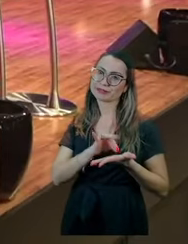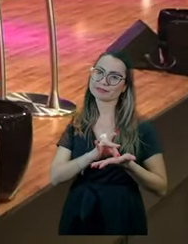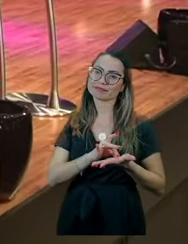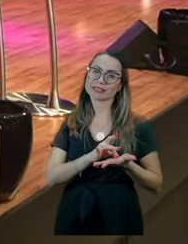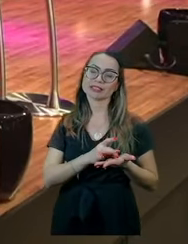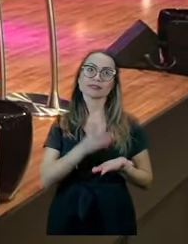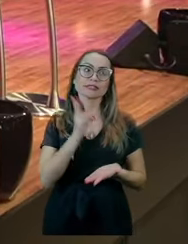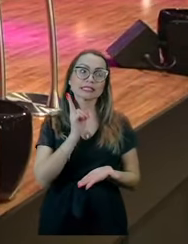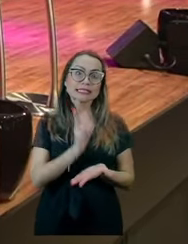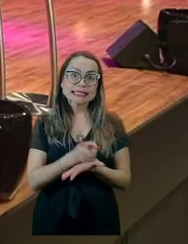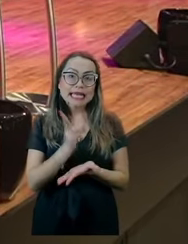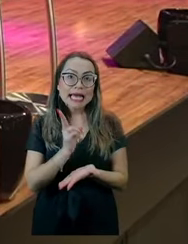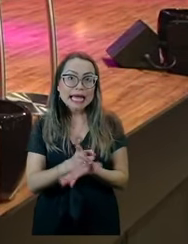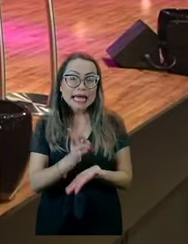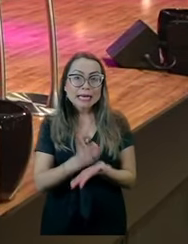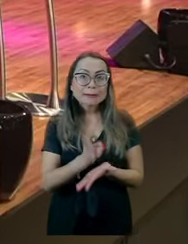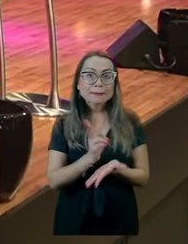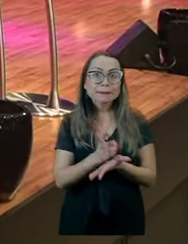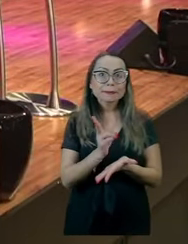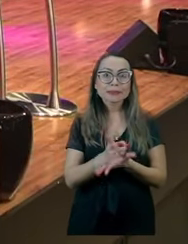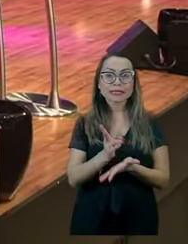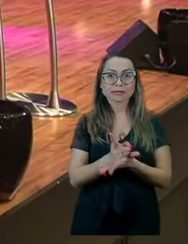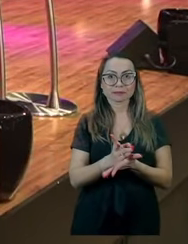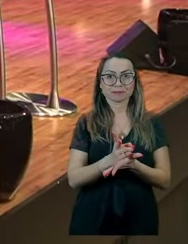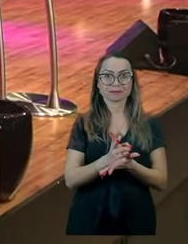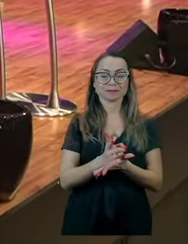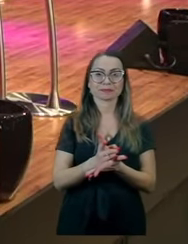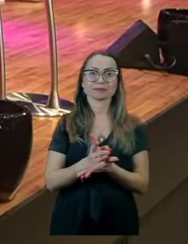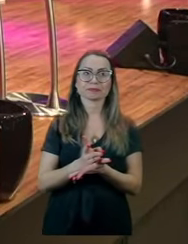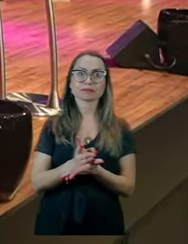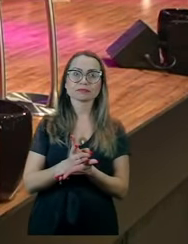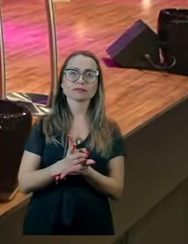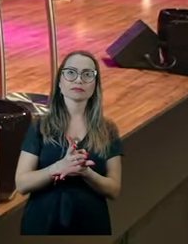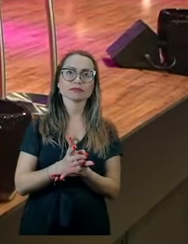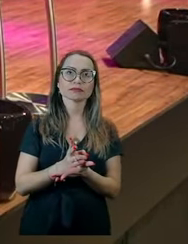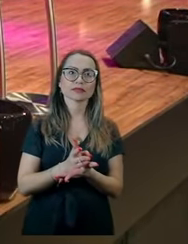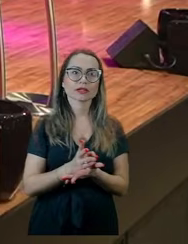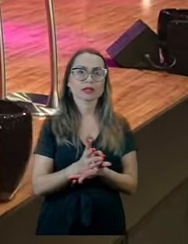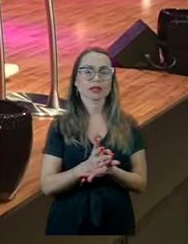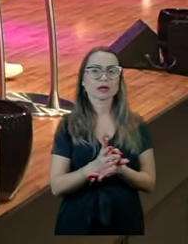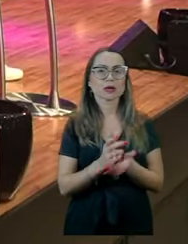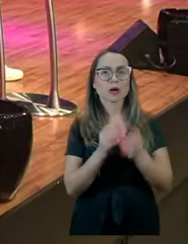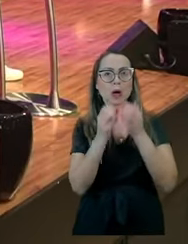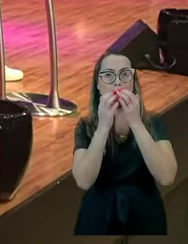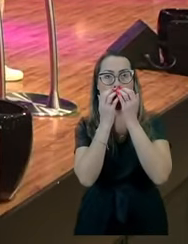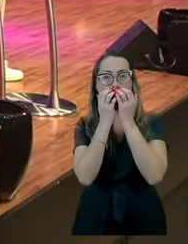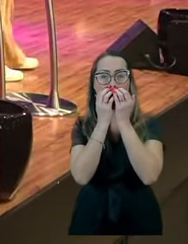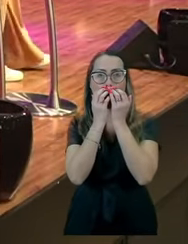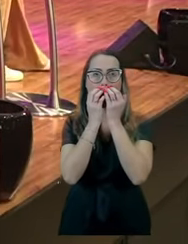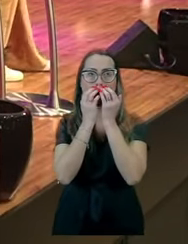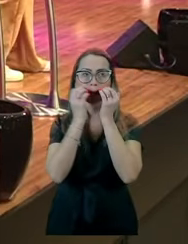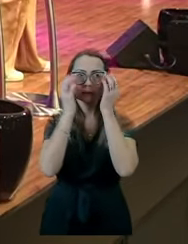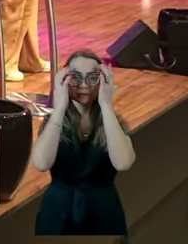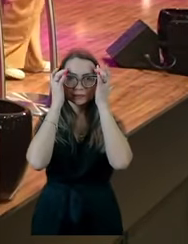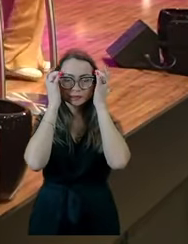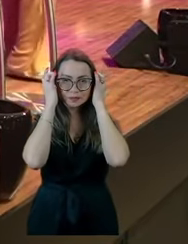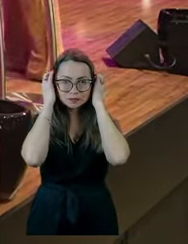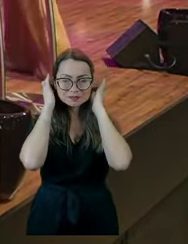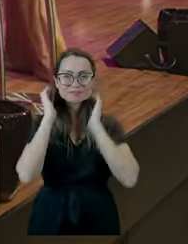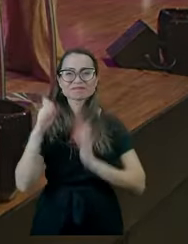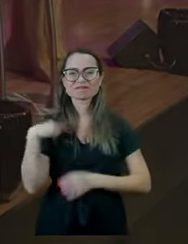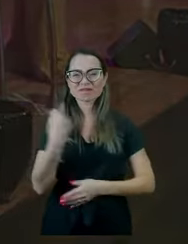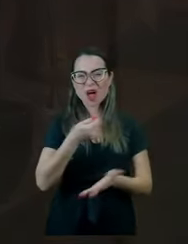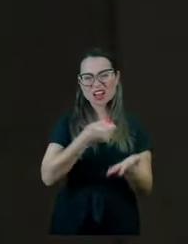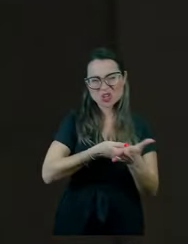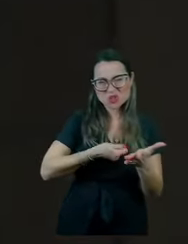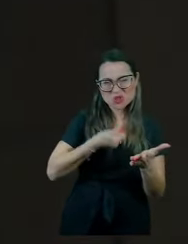Constantemente nós passamos por, eu não sei se você vai se identificar com isso, mas constantemente nós passamos por lutas e